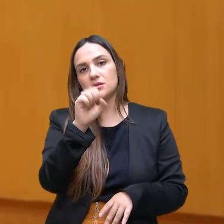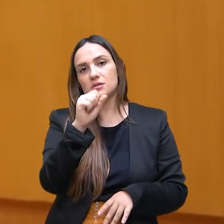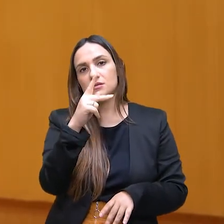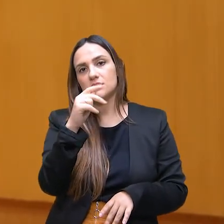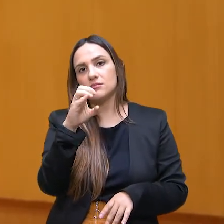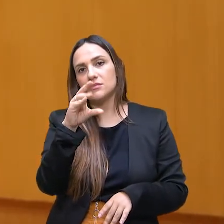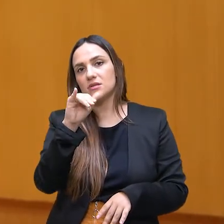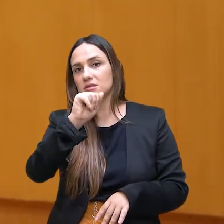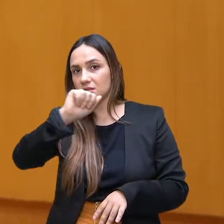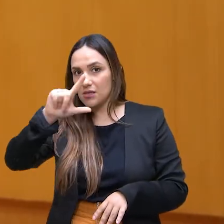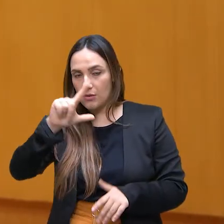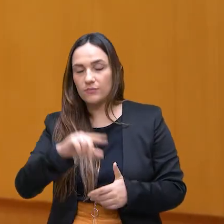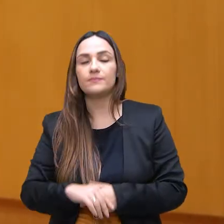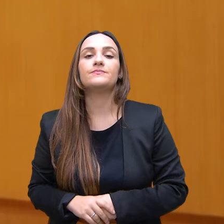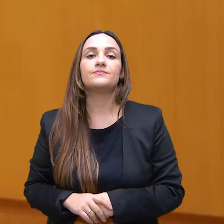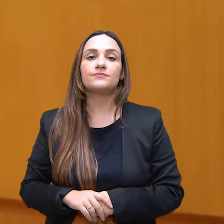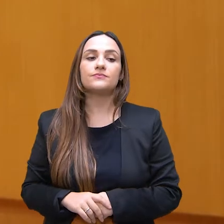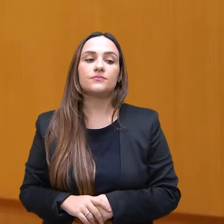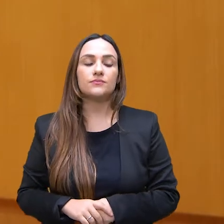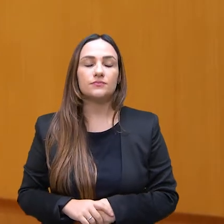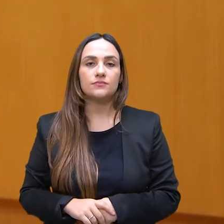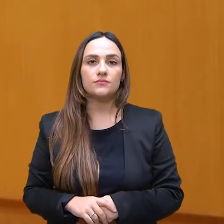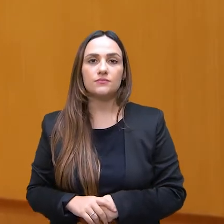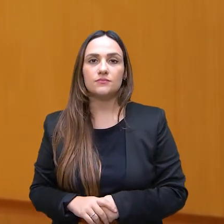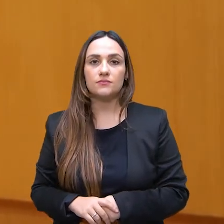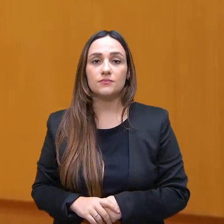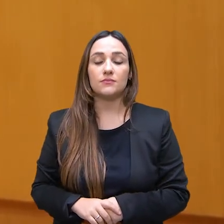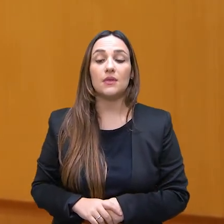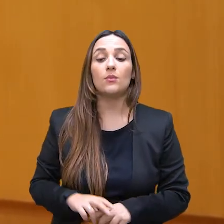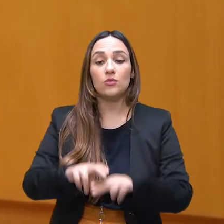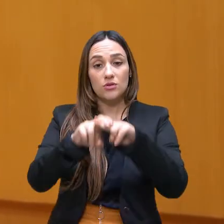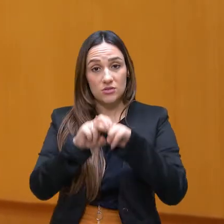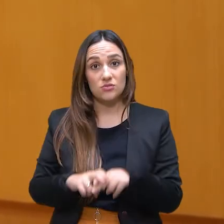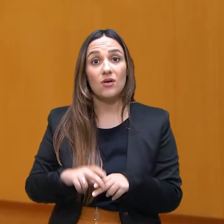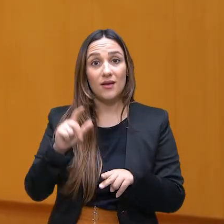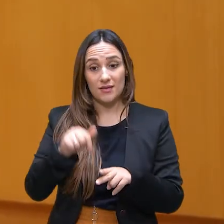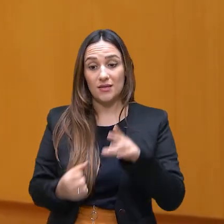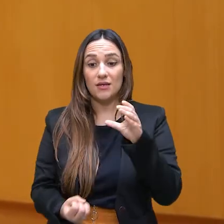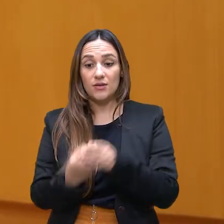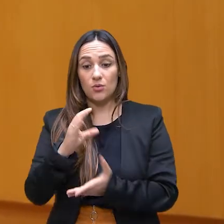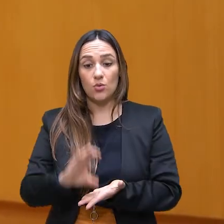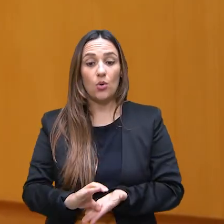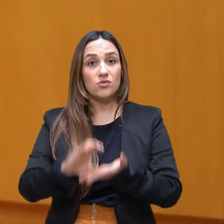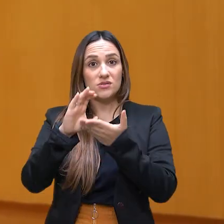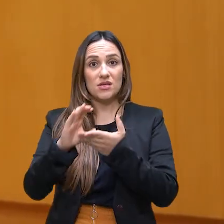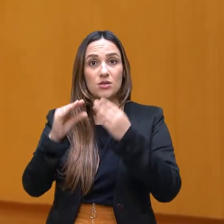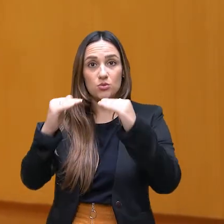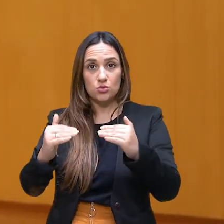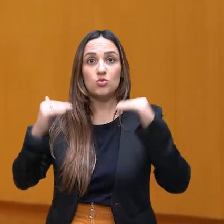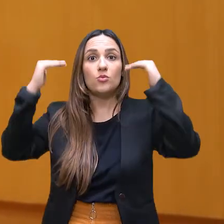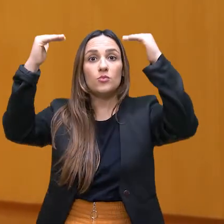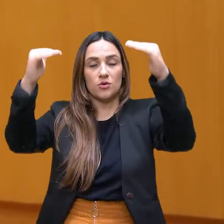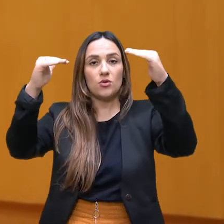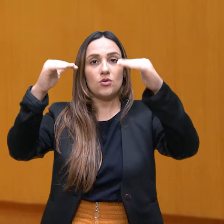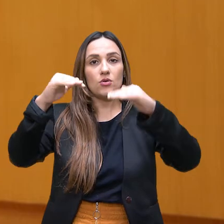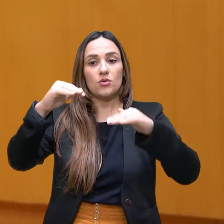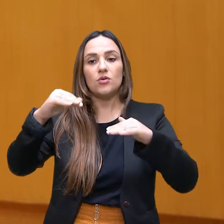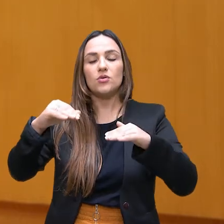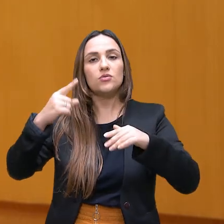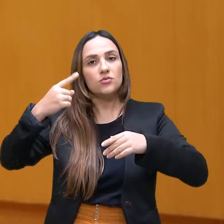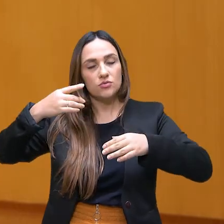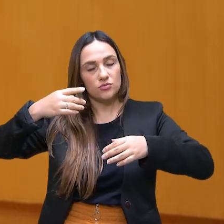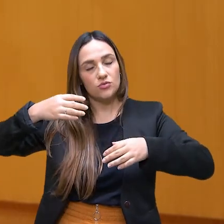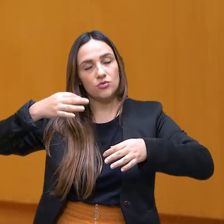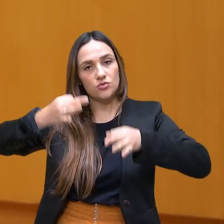Sul, também criamos o Conselho Superior da Magistratura, né, o presidente, o vice-presidente, o corregedor